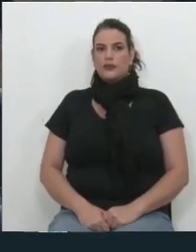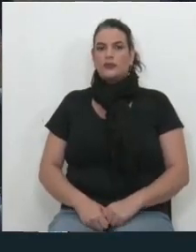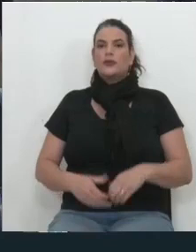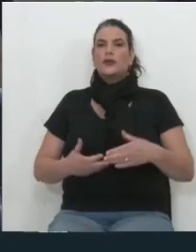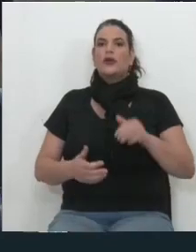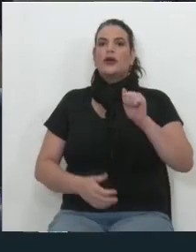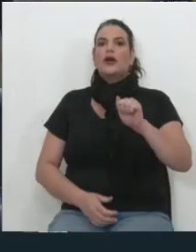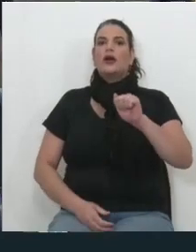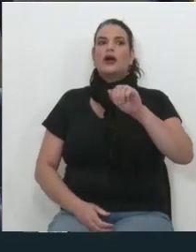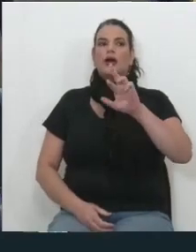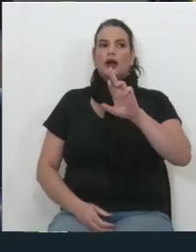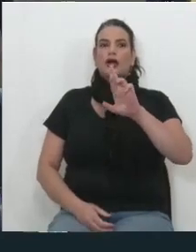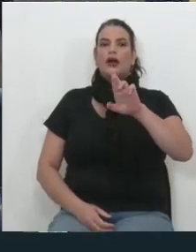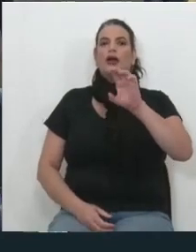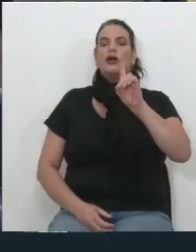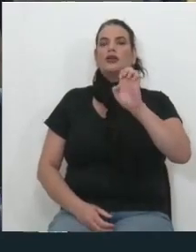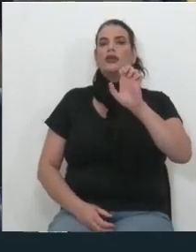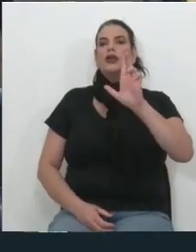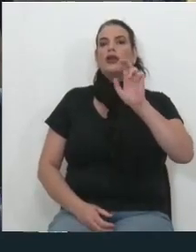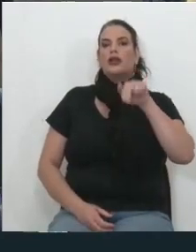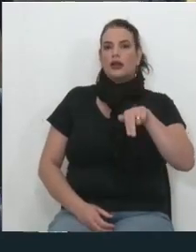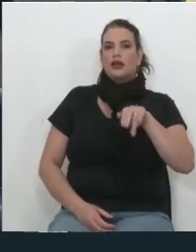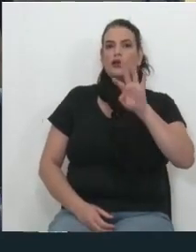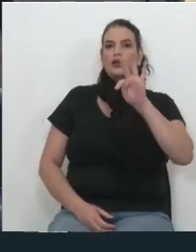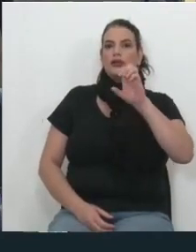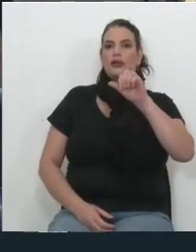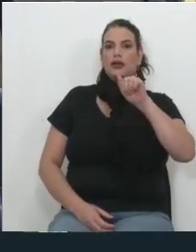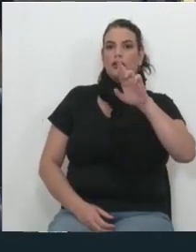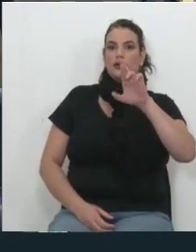Aderlan Tarcísio de Souza.